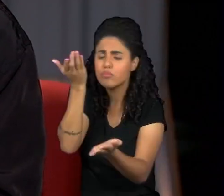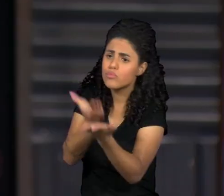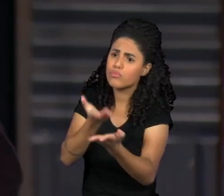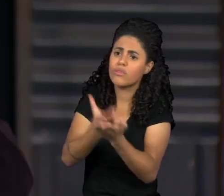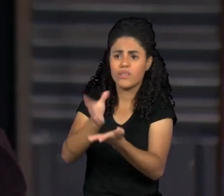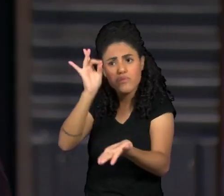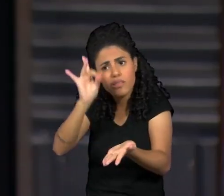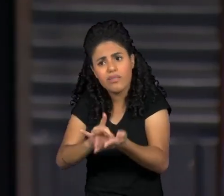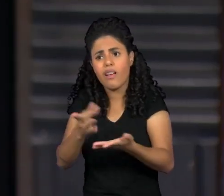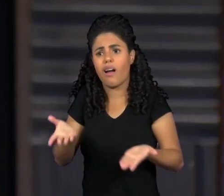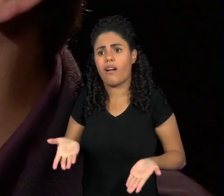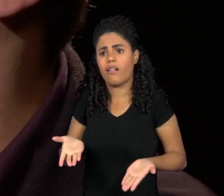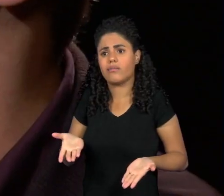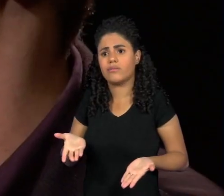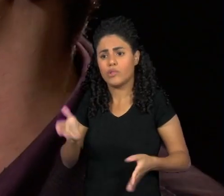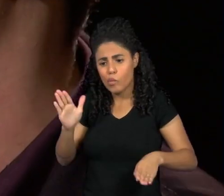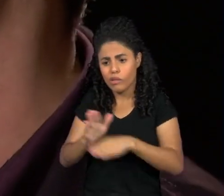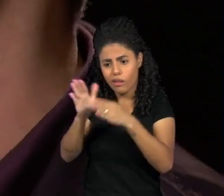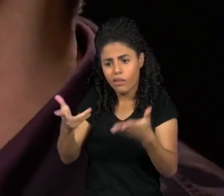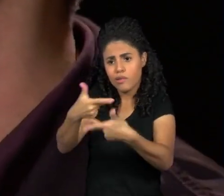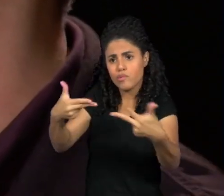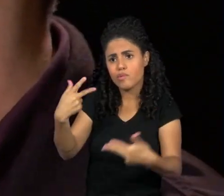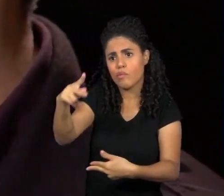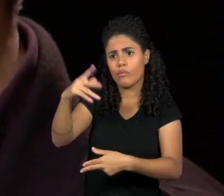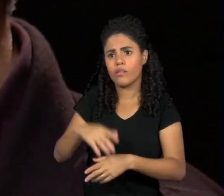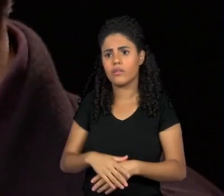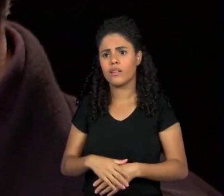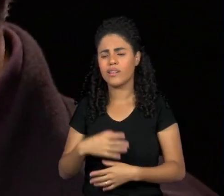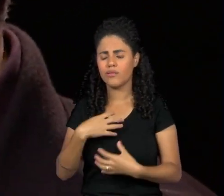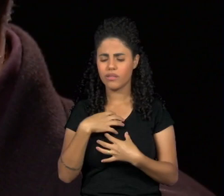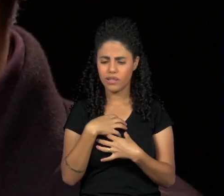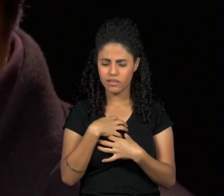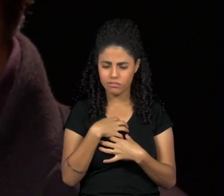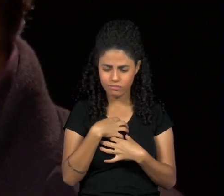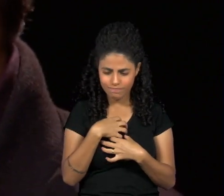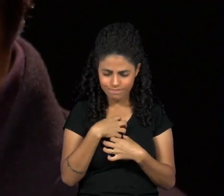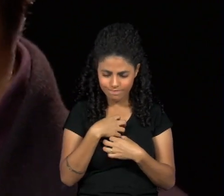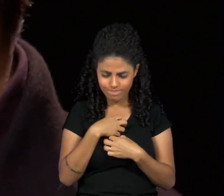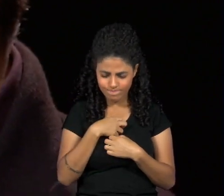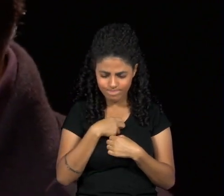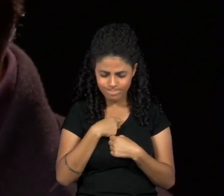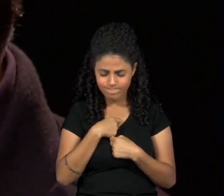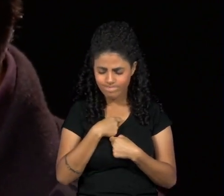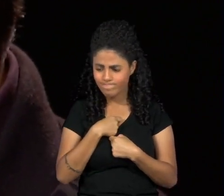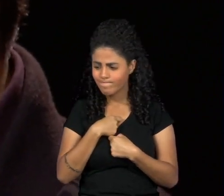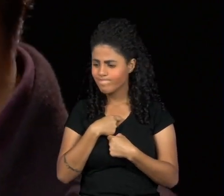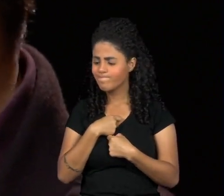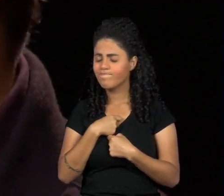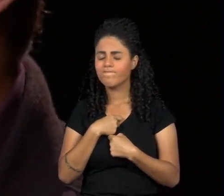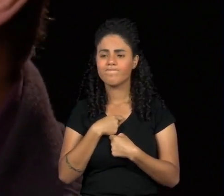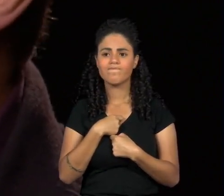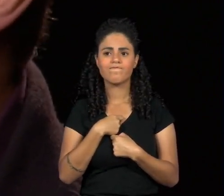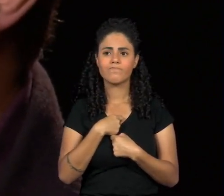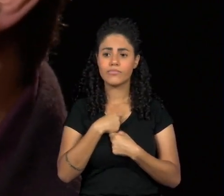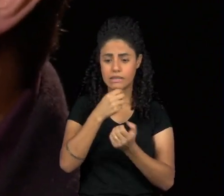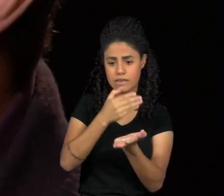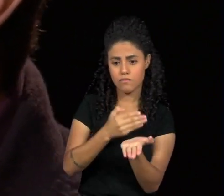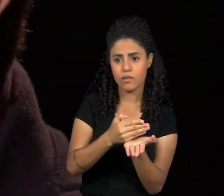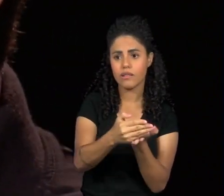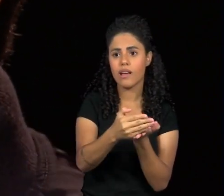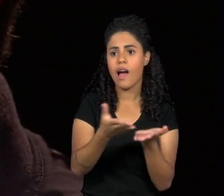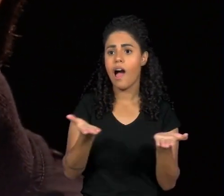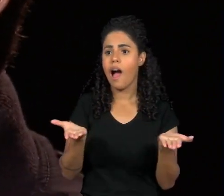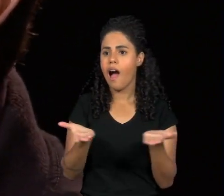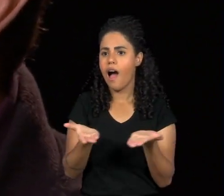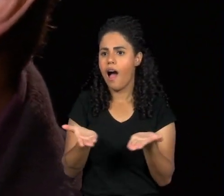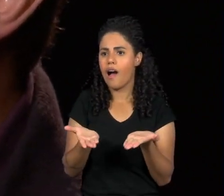estudando, cuidando das suas coisas. E aquilo me dividiu. Ali eu tive uma vida dividida, a partir dali. Parece que